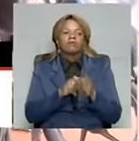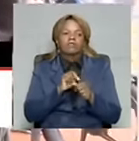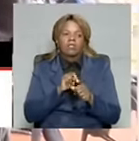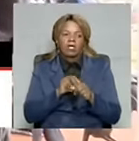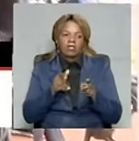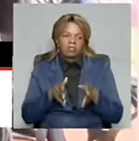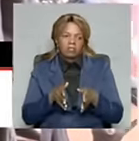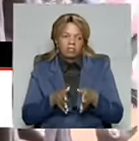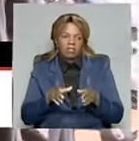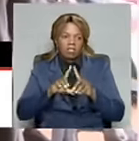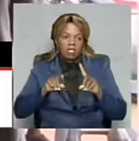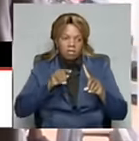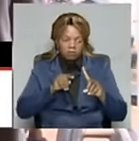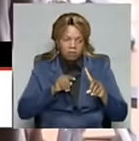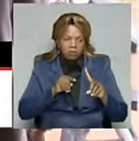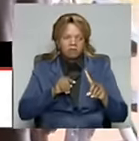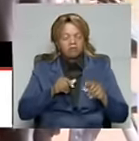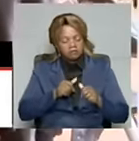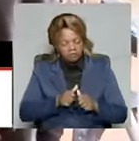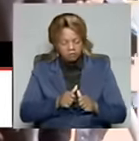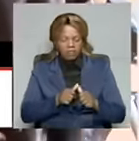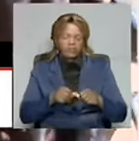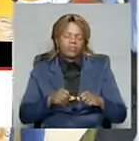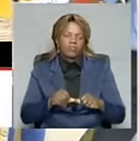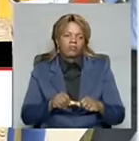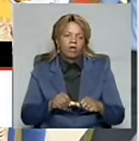que a televisão pública de Angola vai continuar a acompanhar